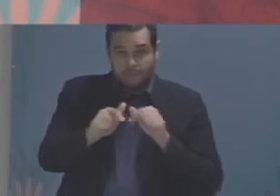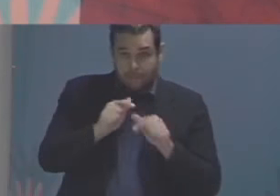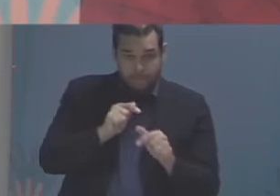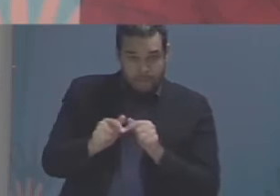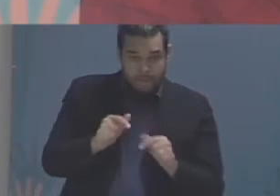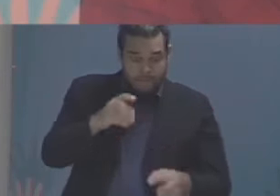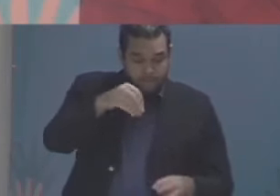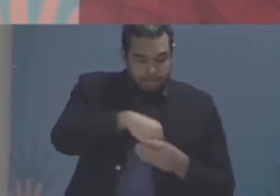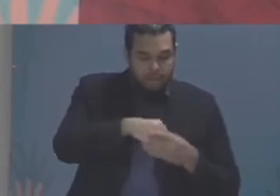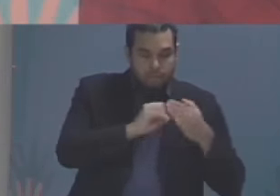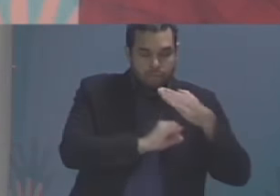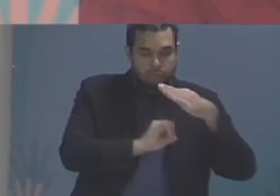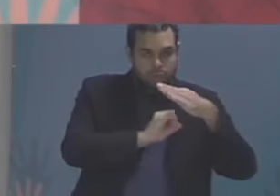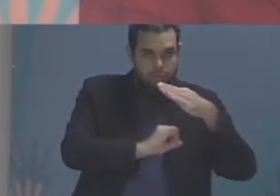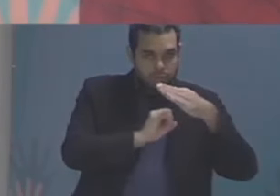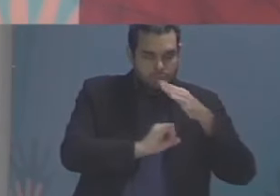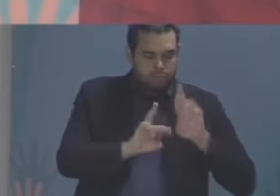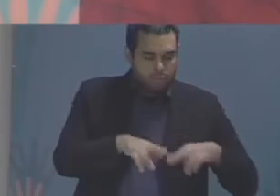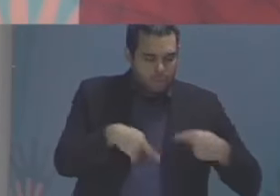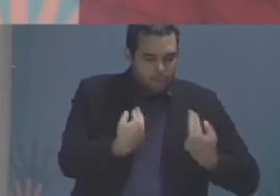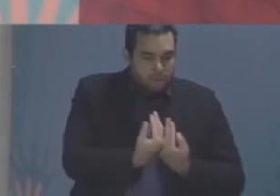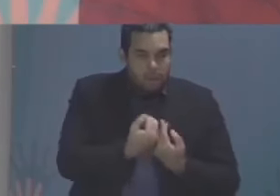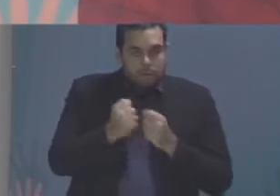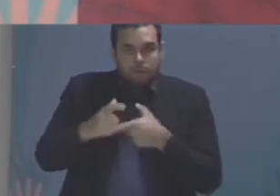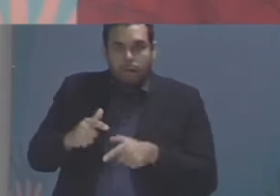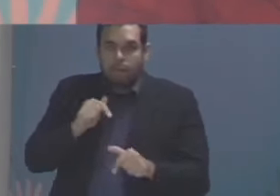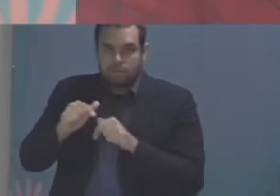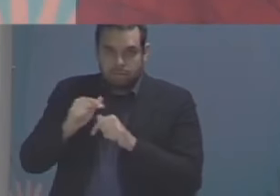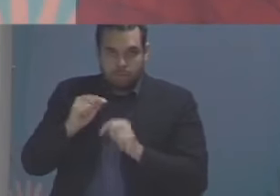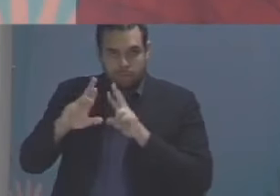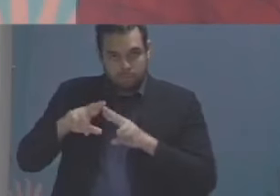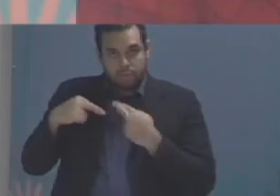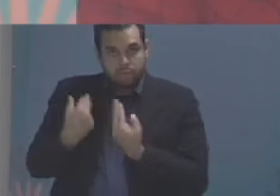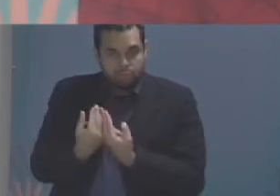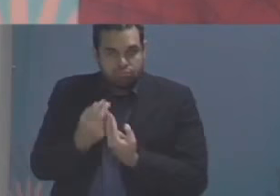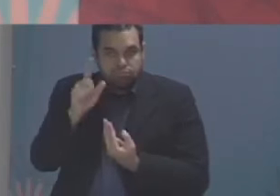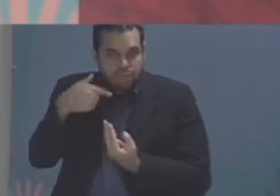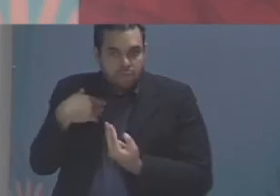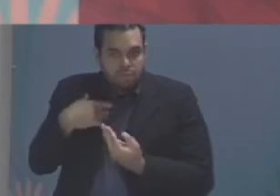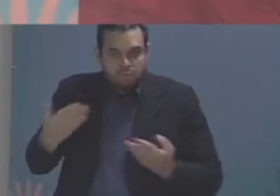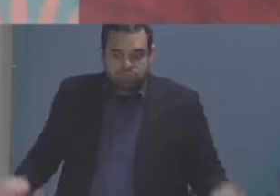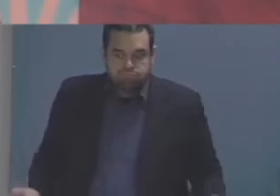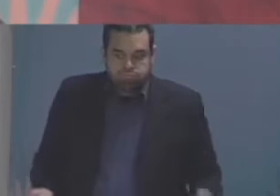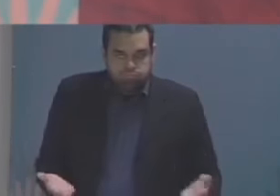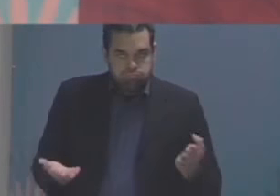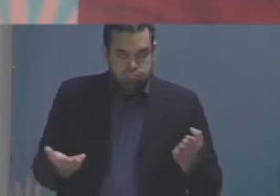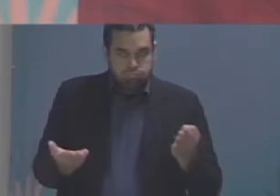suas entidades, nos seus locais de trabalho, e é isso que a gente tem trabalhado e incentivado.